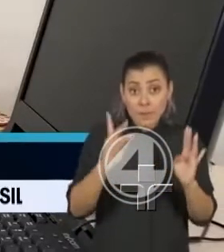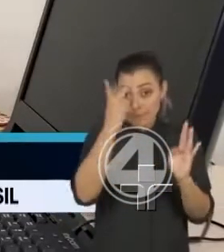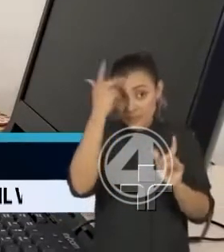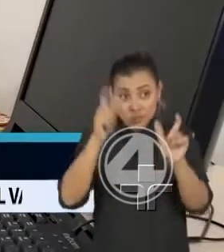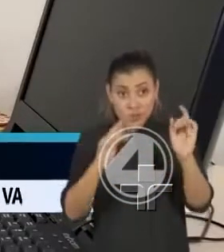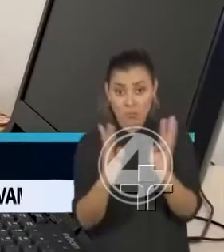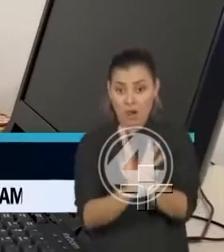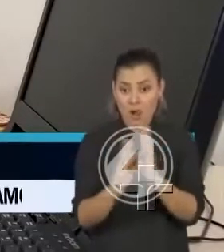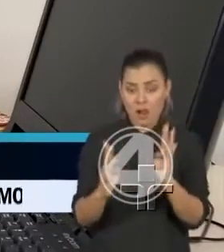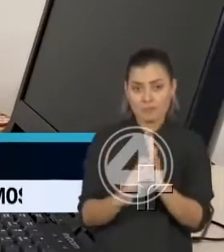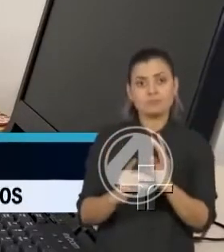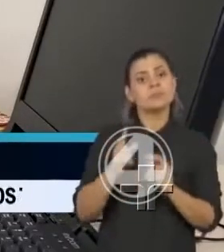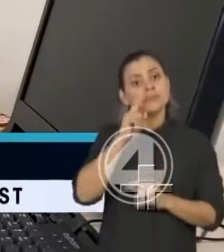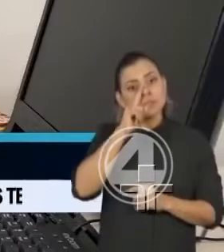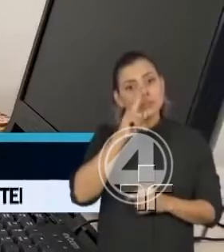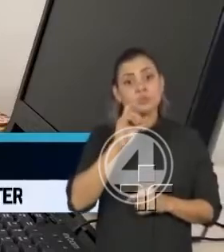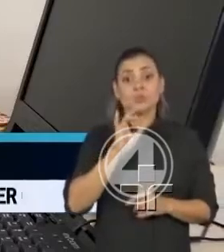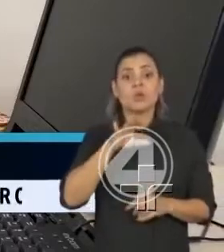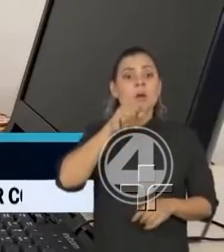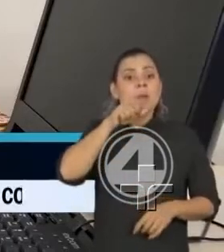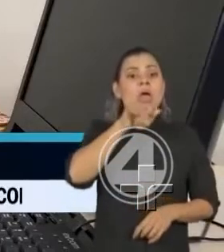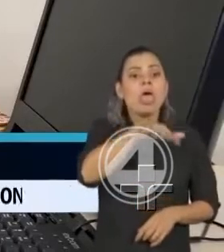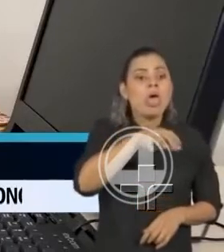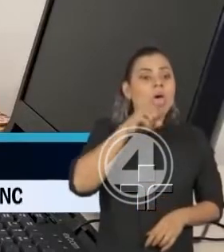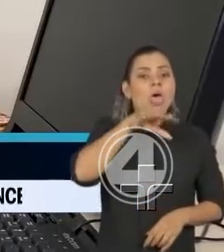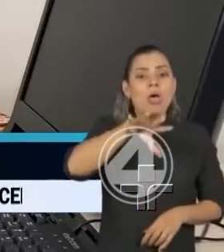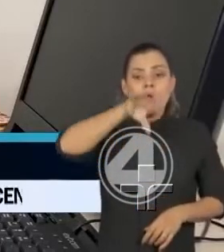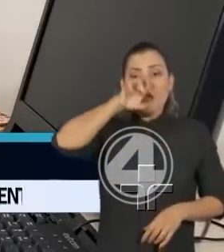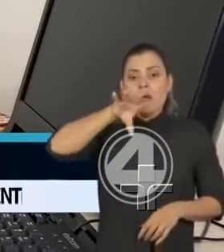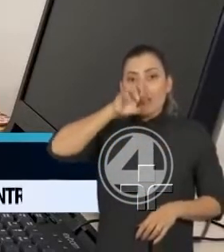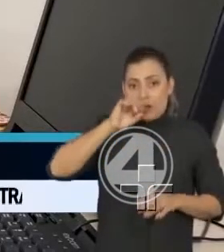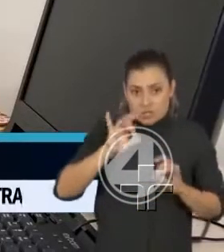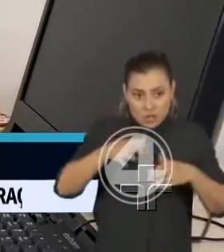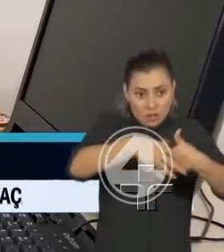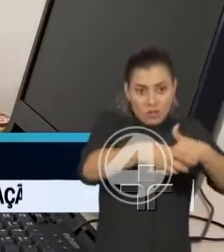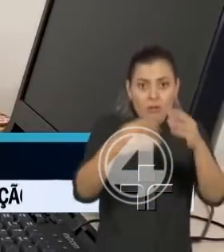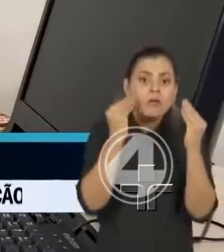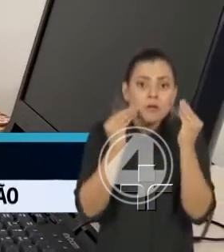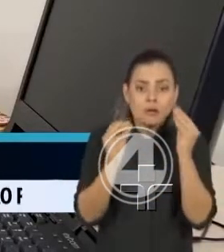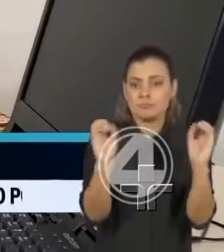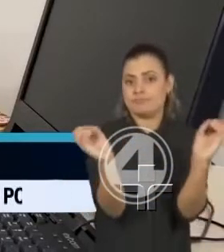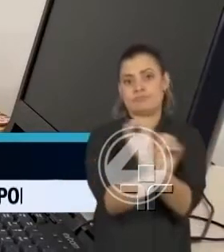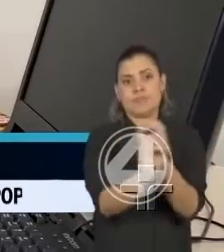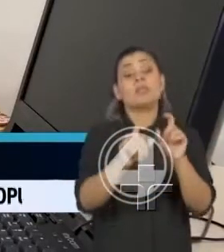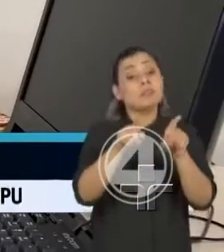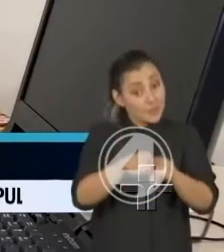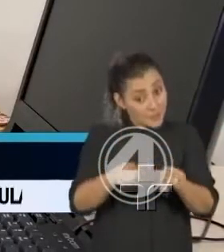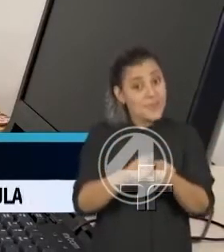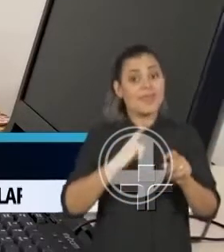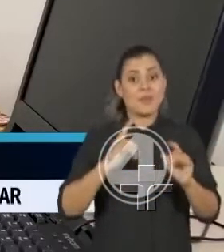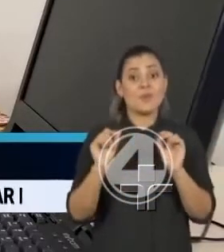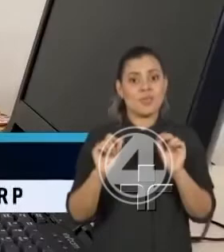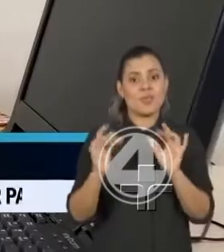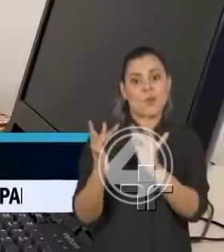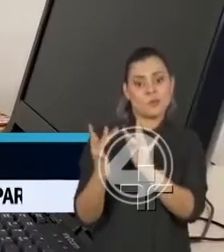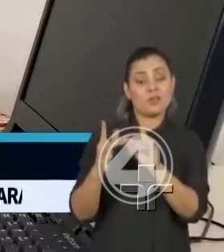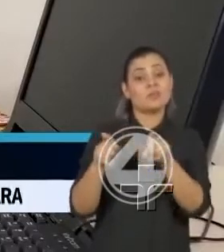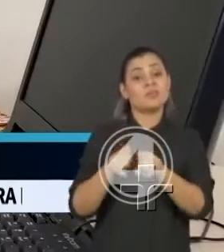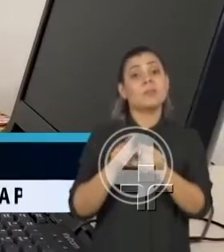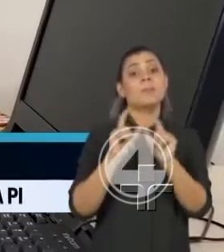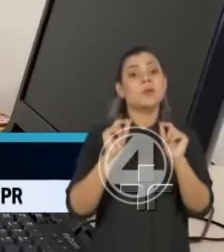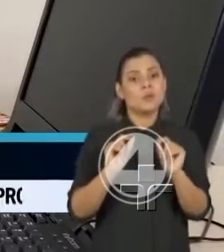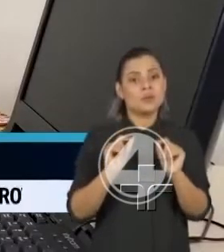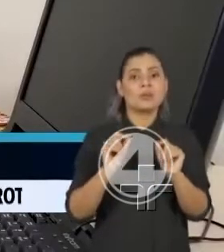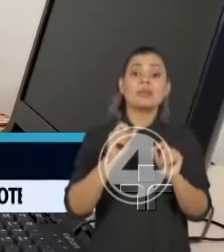aglomerada você tem um risco maior não só da transmissão respiratória mas também na transmissão do contato e também